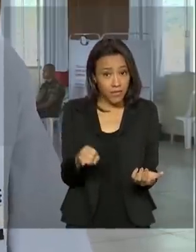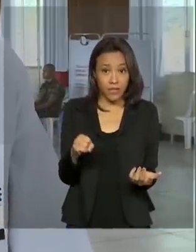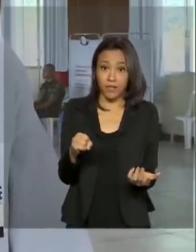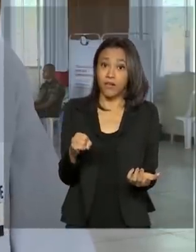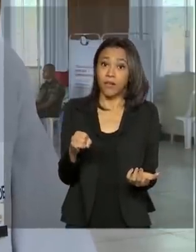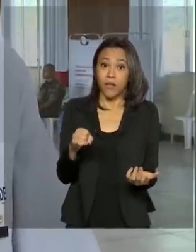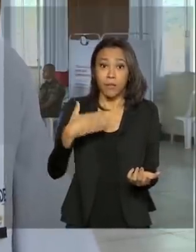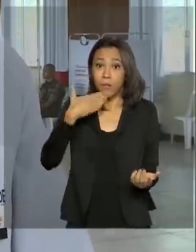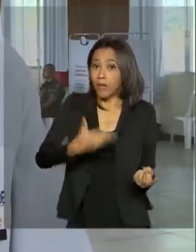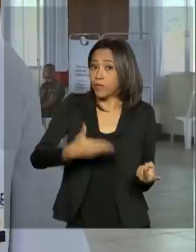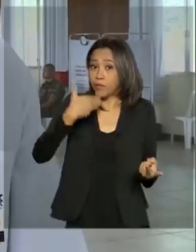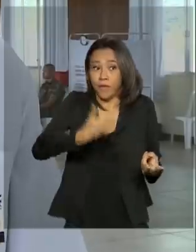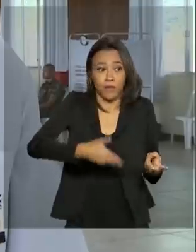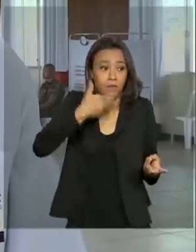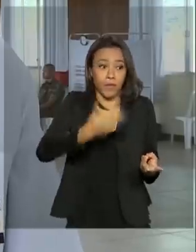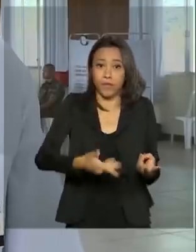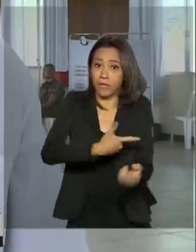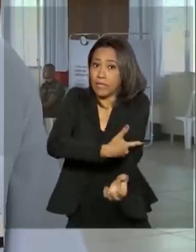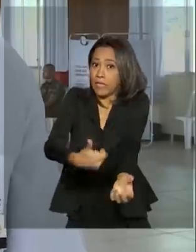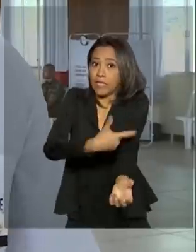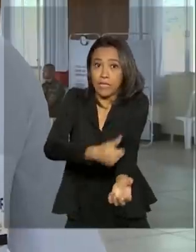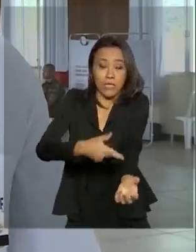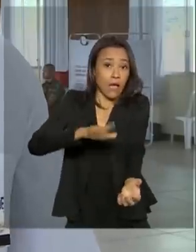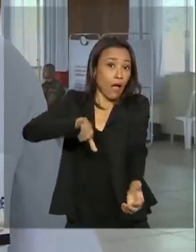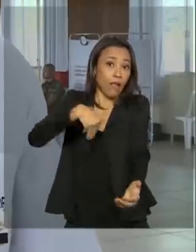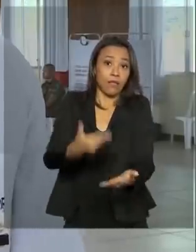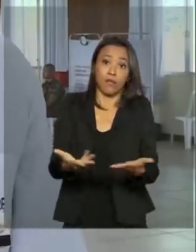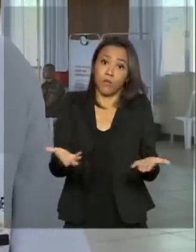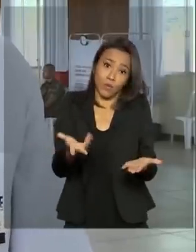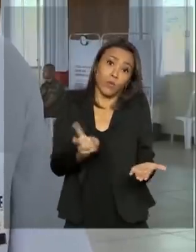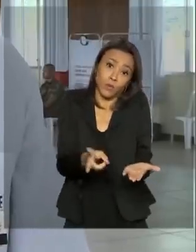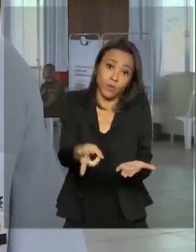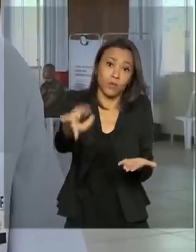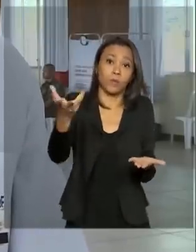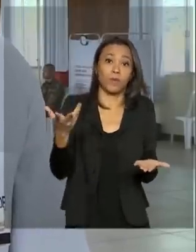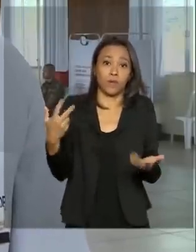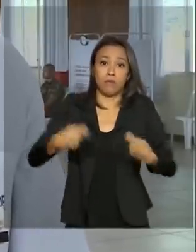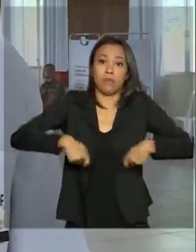sendo solicitada, a demanda de sangue continua igual do que era